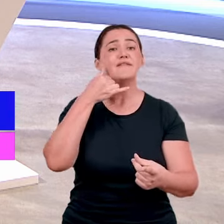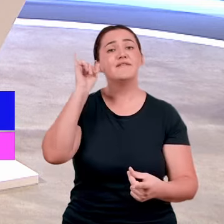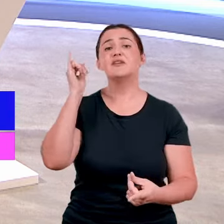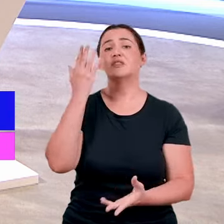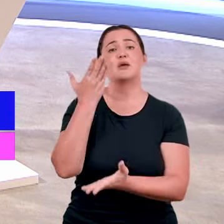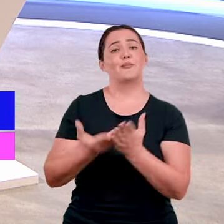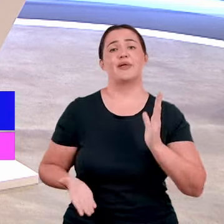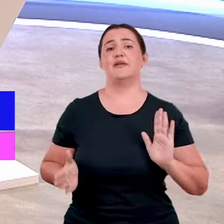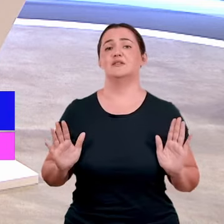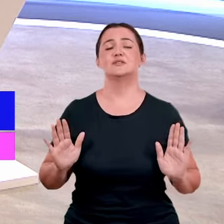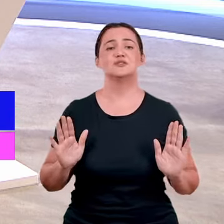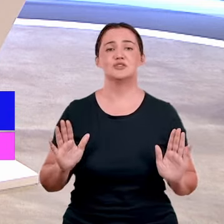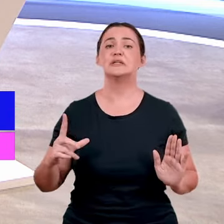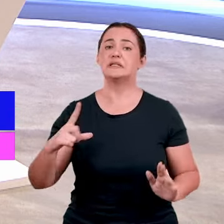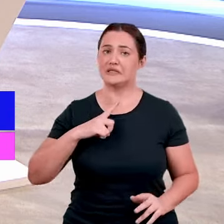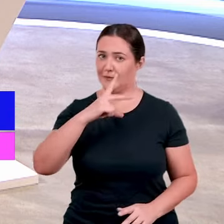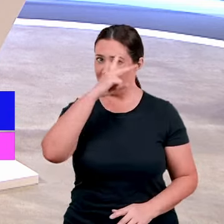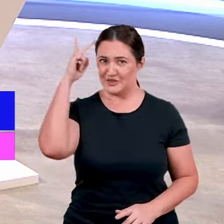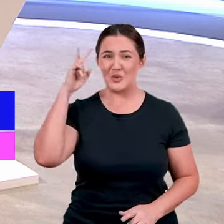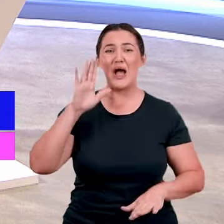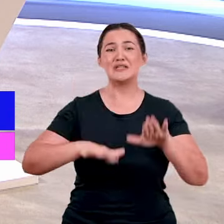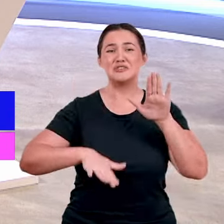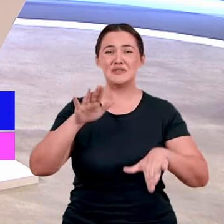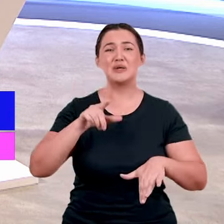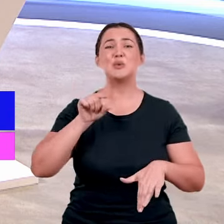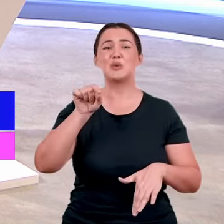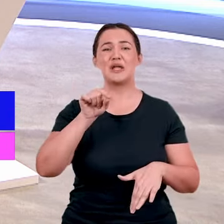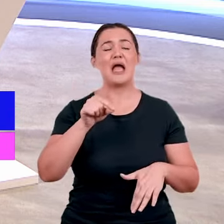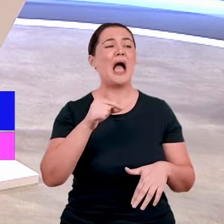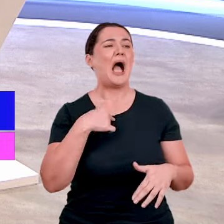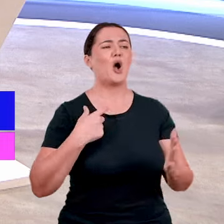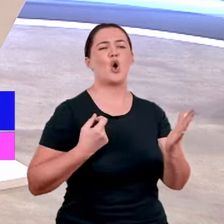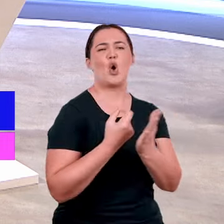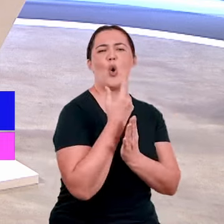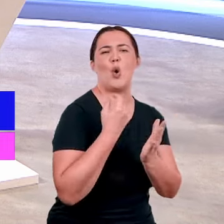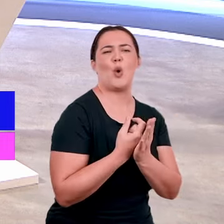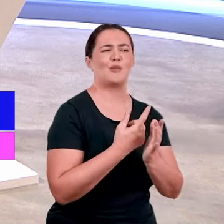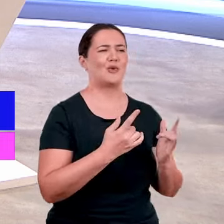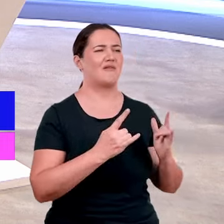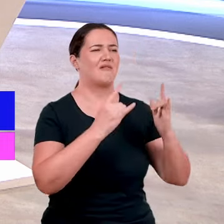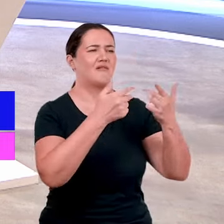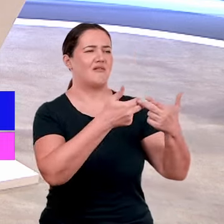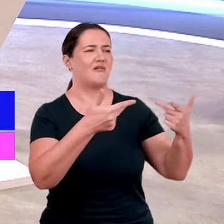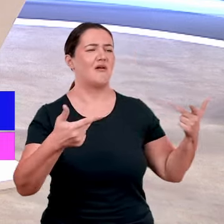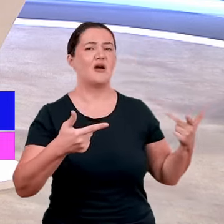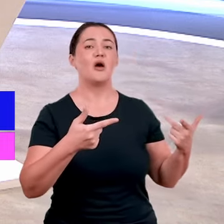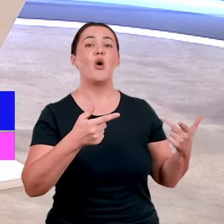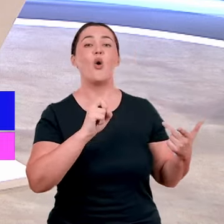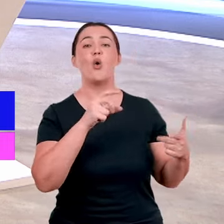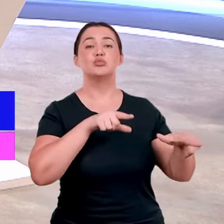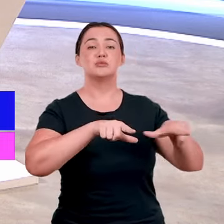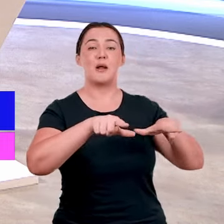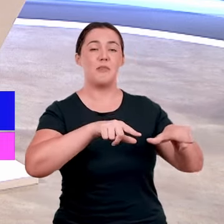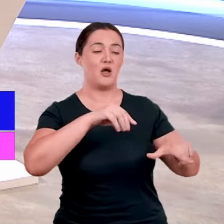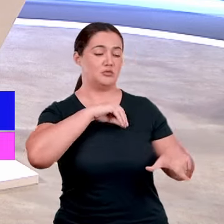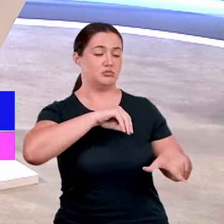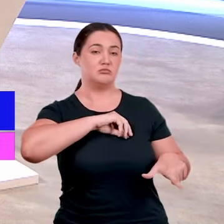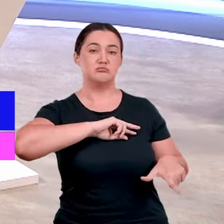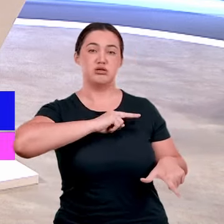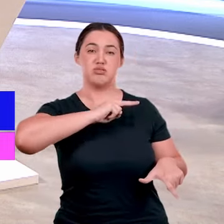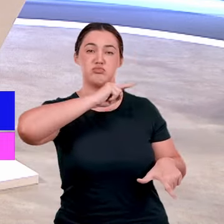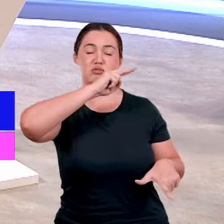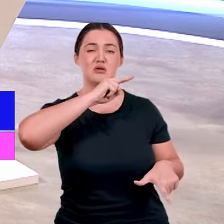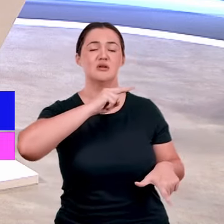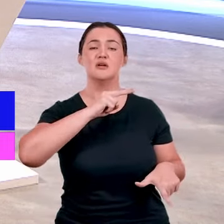nada. Há pessoas que deixam o céu por causa de conquista financeira, promoção no emprego. De